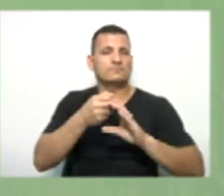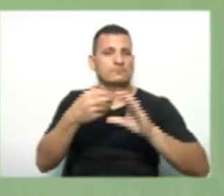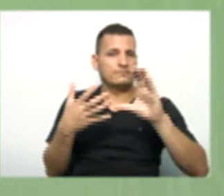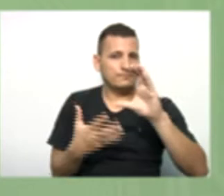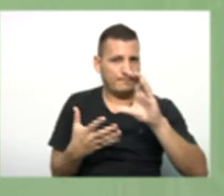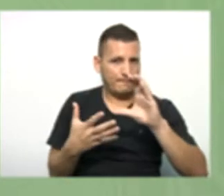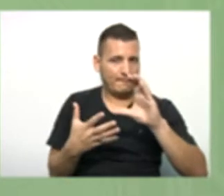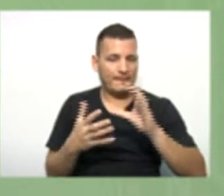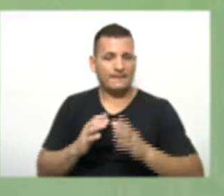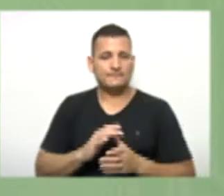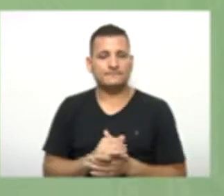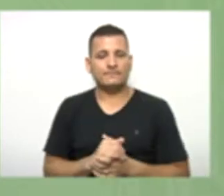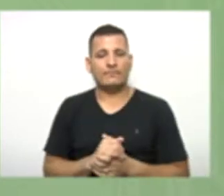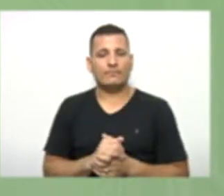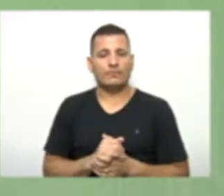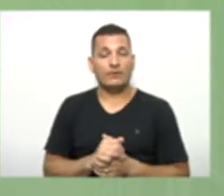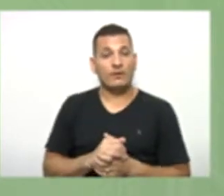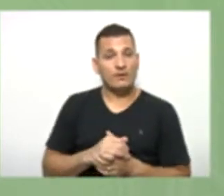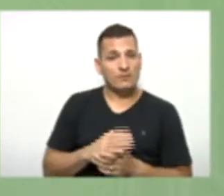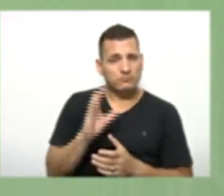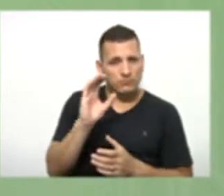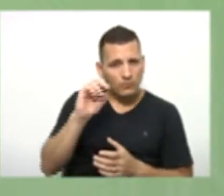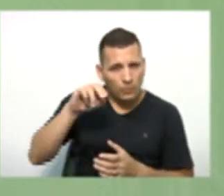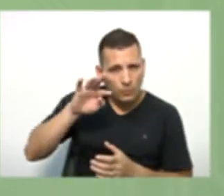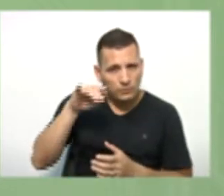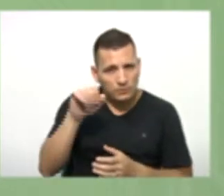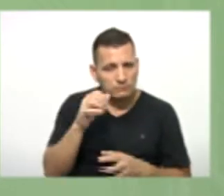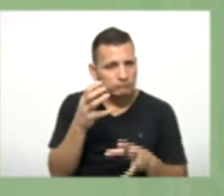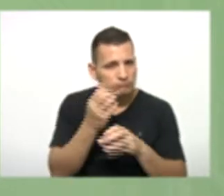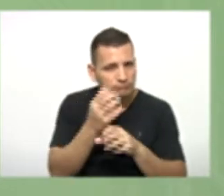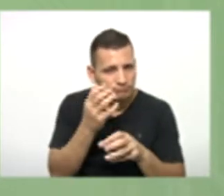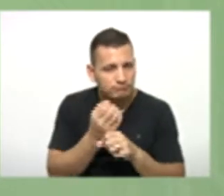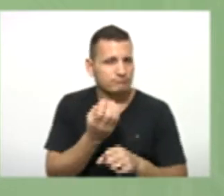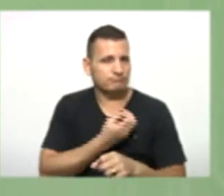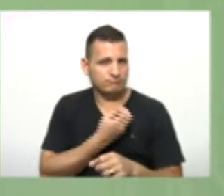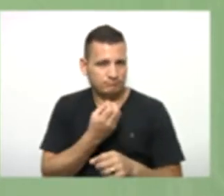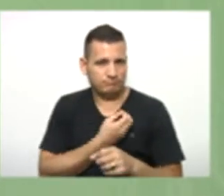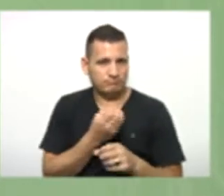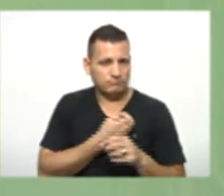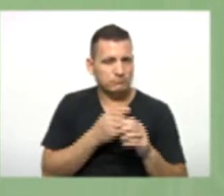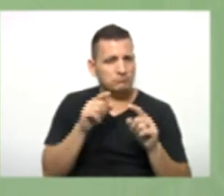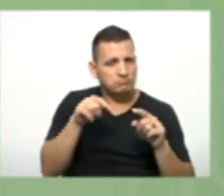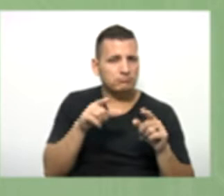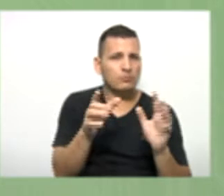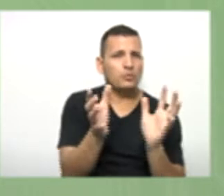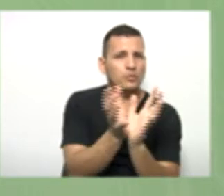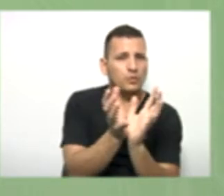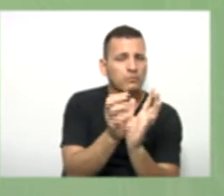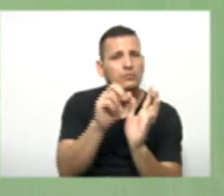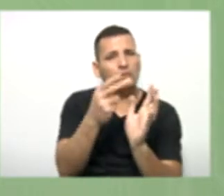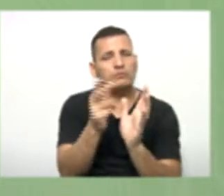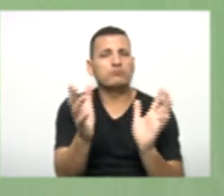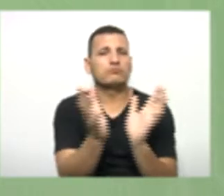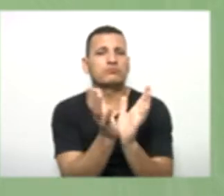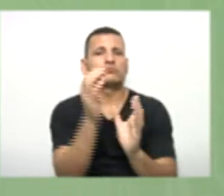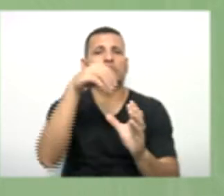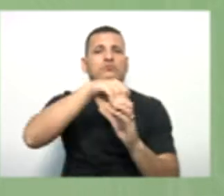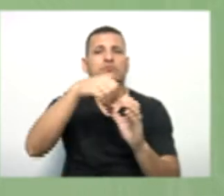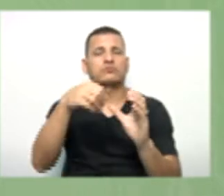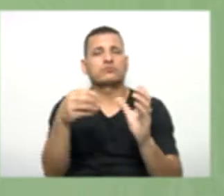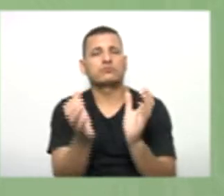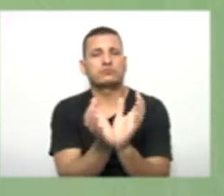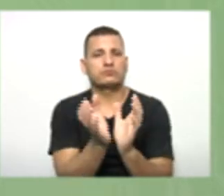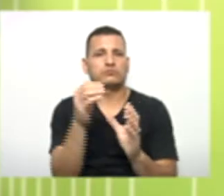características, sendo que as contas são agrupadas em grupos ou subgrupos. Então, nós estudamos na